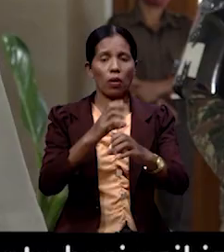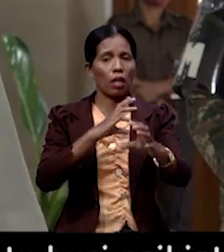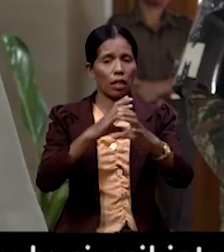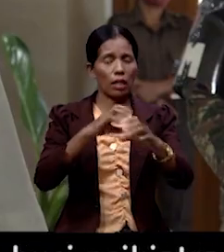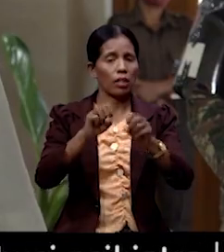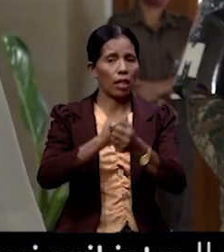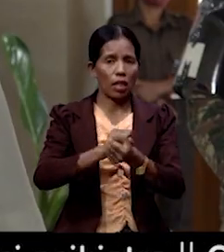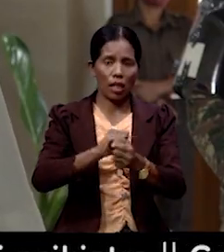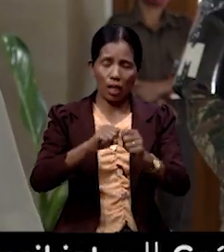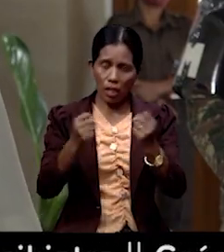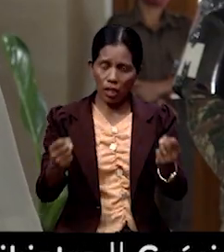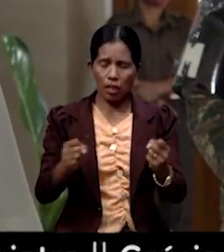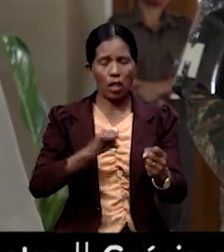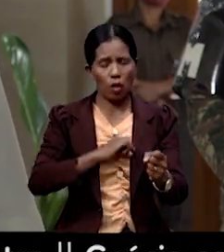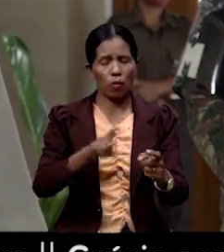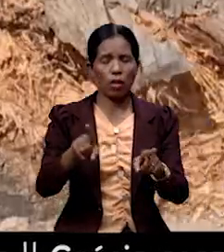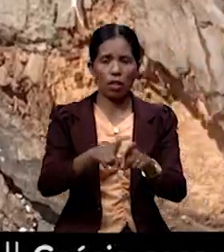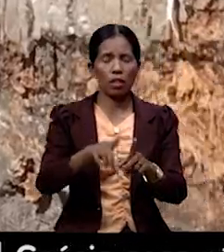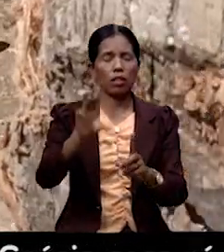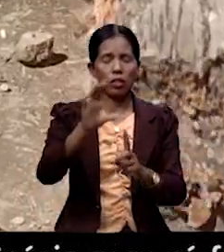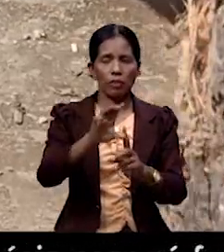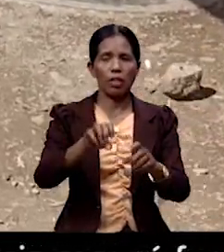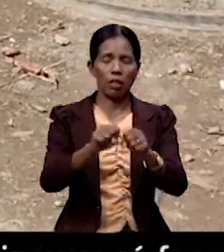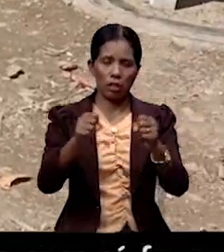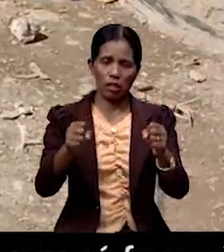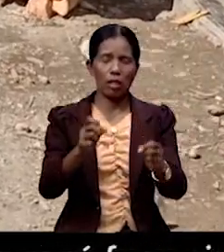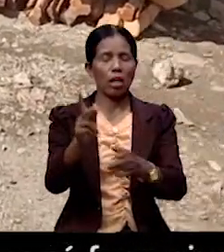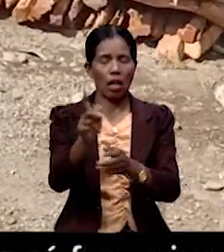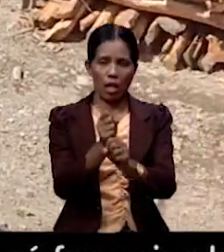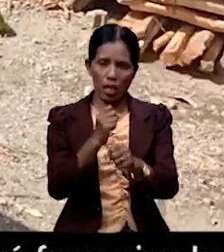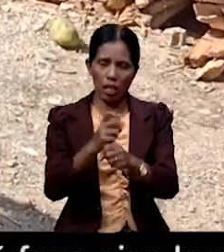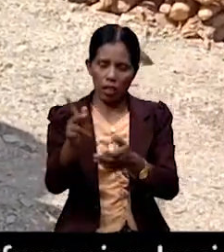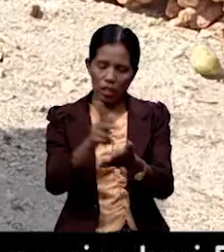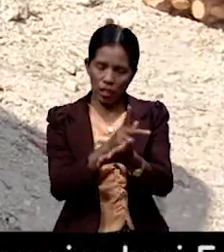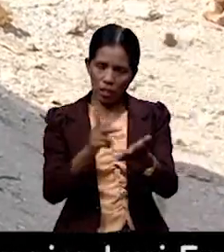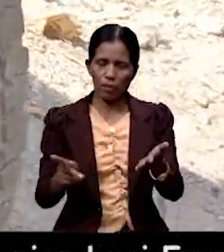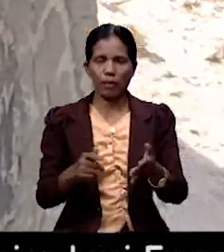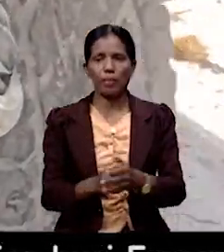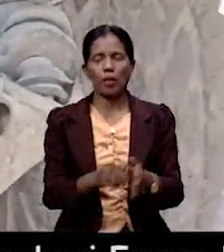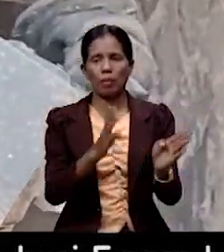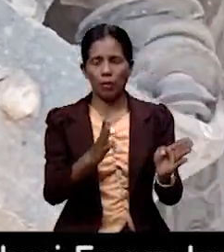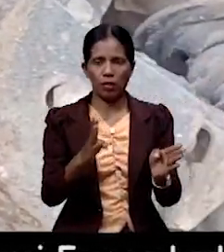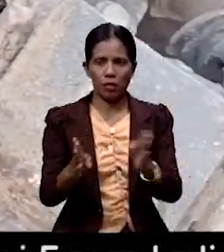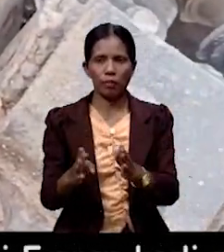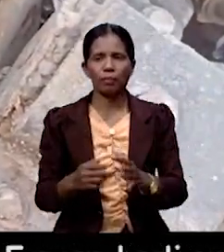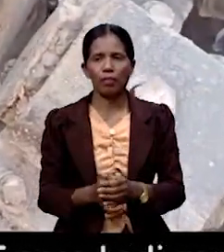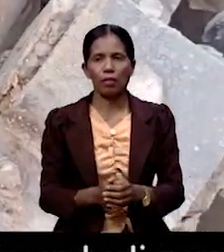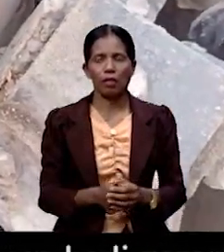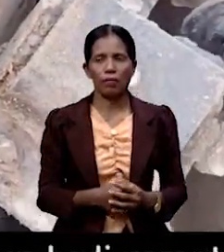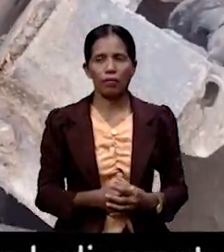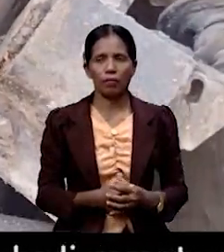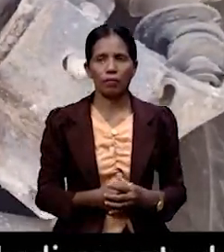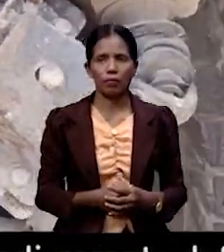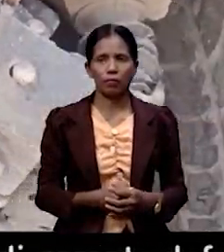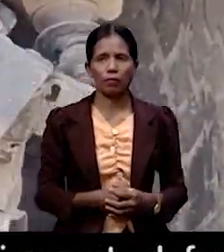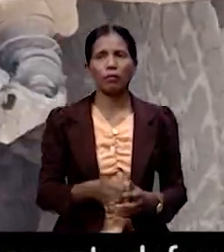nuda comandante, hau considerne crime. É lá os indisciplina, crime. E processo criminal ba nia. E